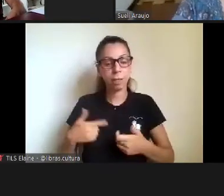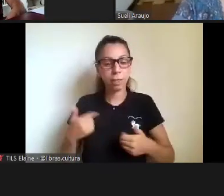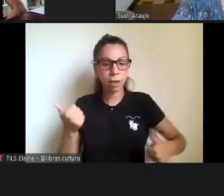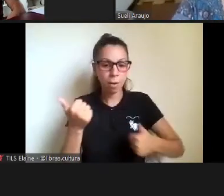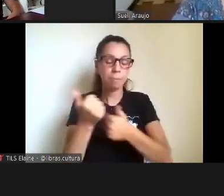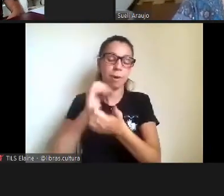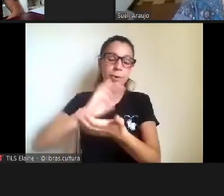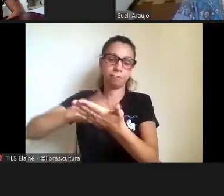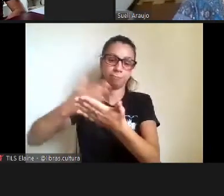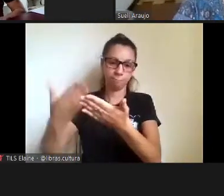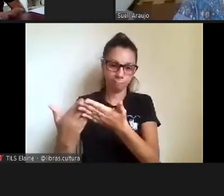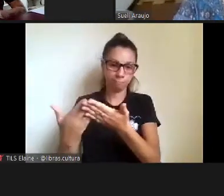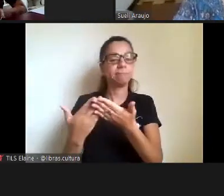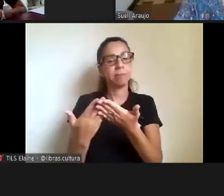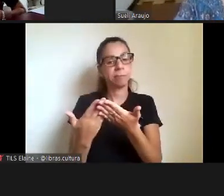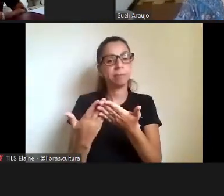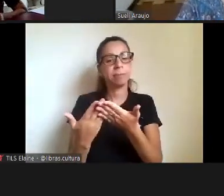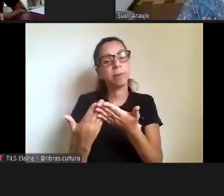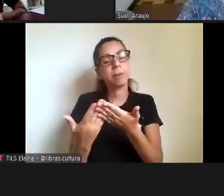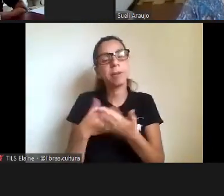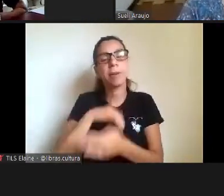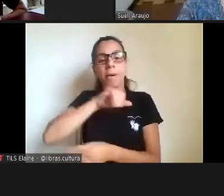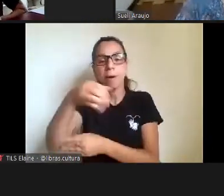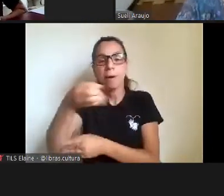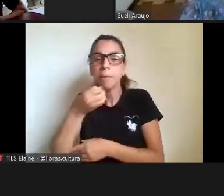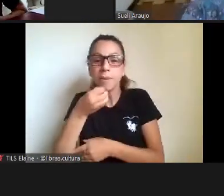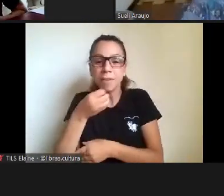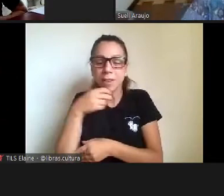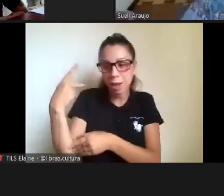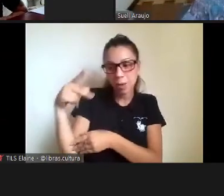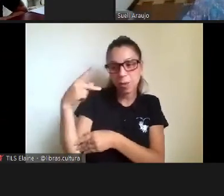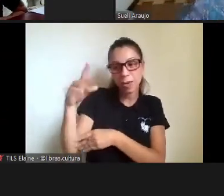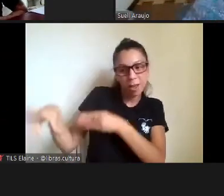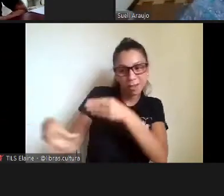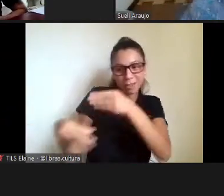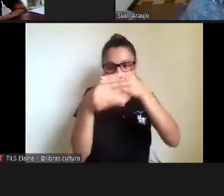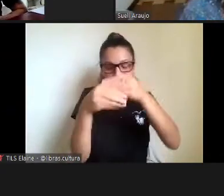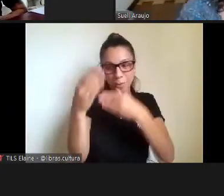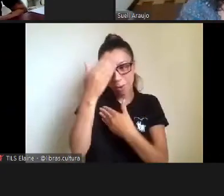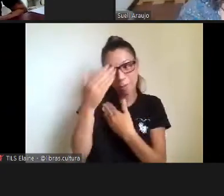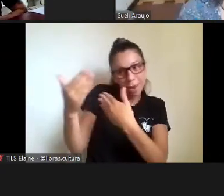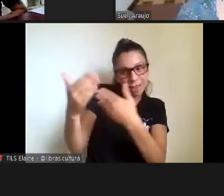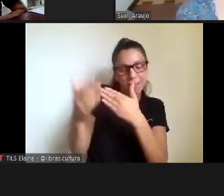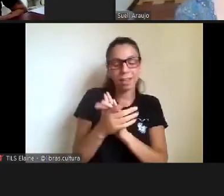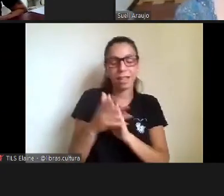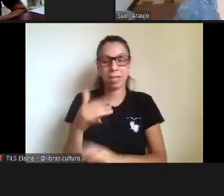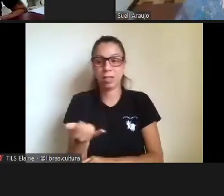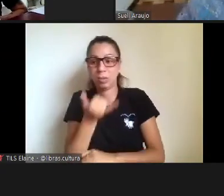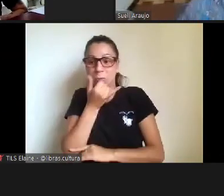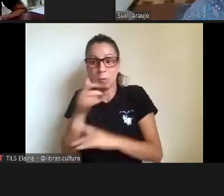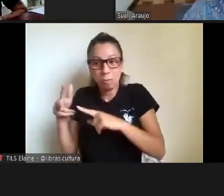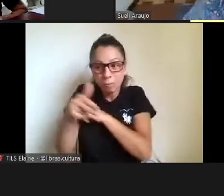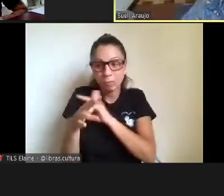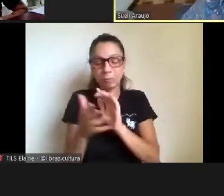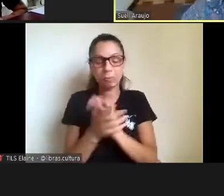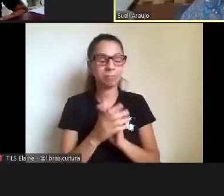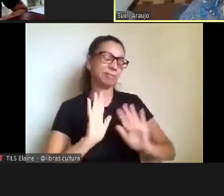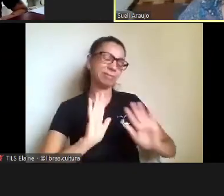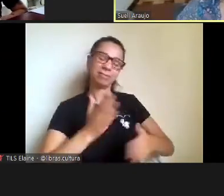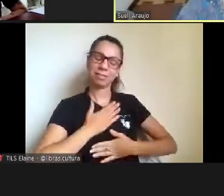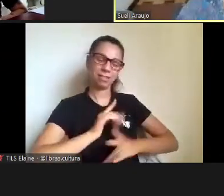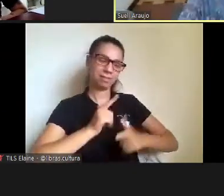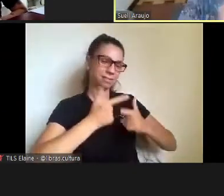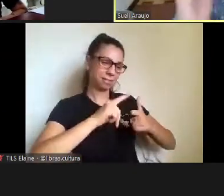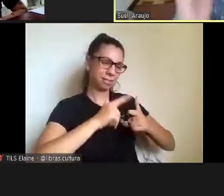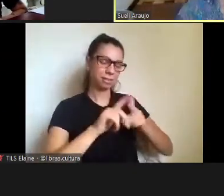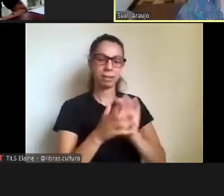fazer a tradução para esse vídeo. Aproveitar o gancho da sua descrição de imagem. Obrigado e desculpa a interrupção, viu, Sueli? Imagina.